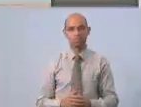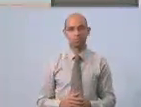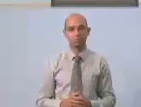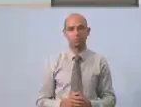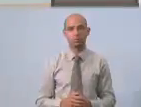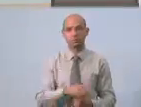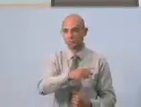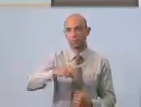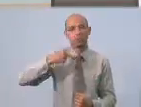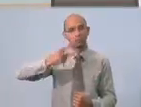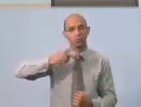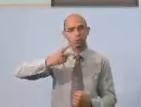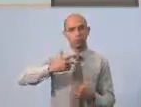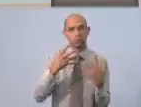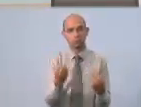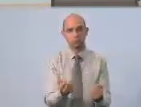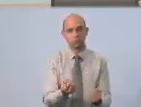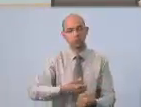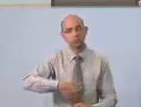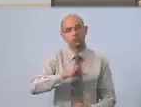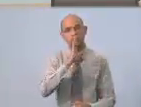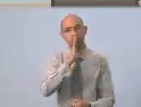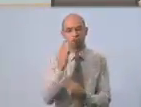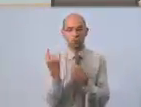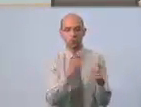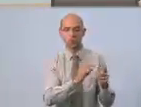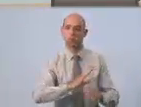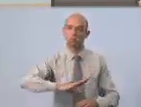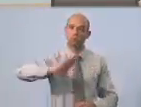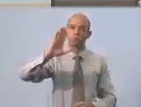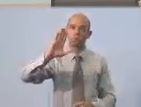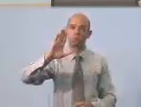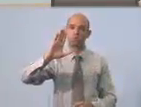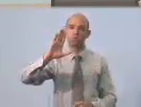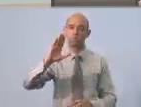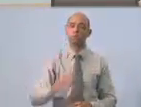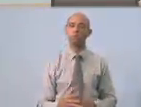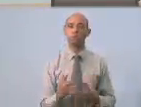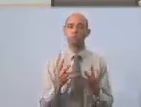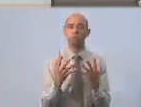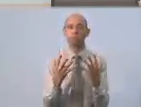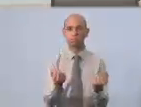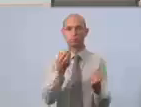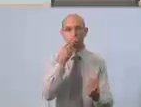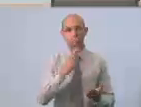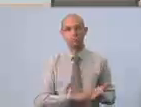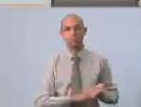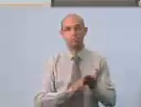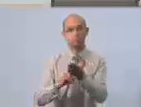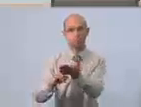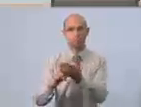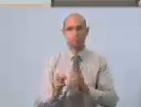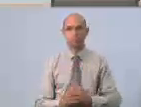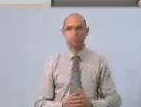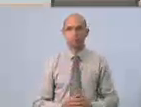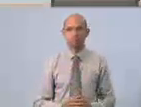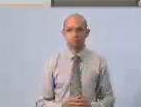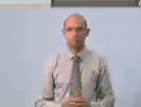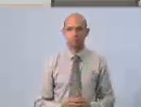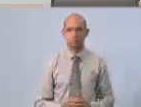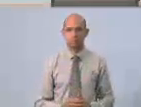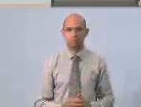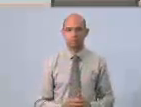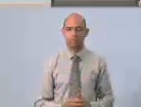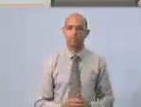Os vereadores favoráveis permaneçam como estão, os contrários se manifestem. Aprovado, encaminhe-se.